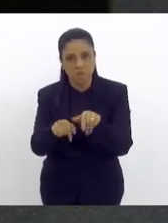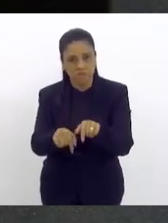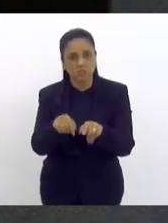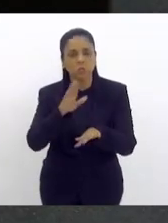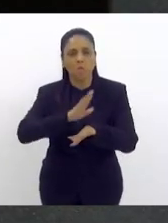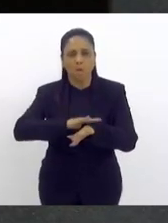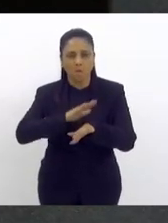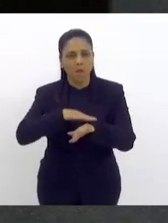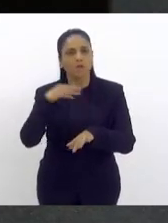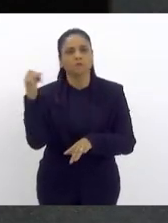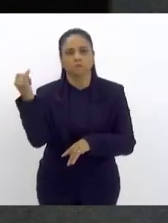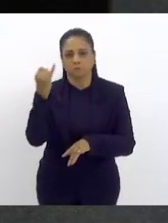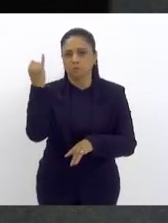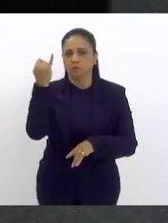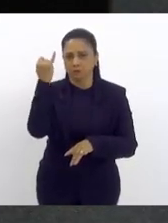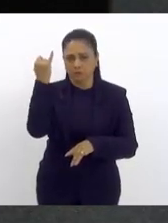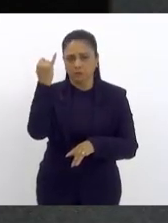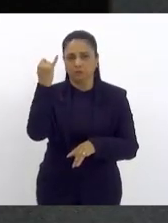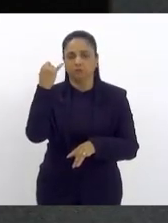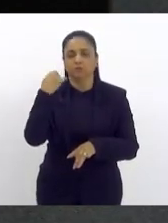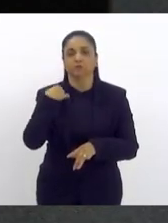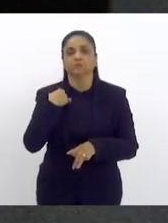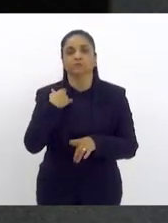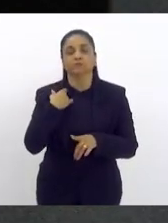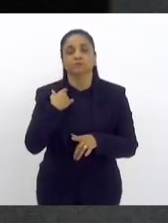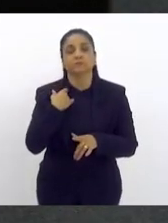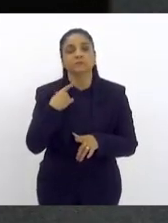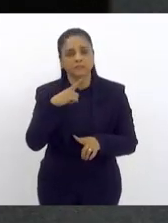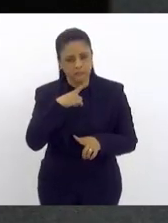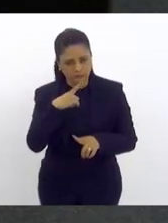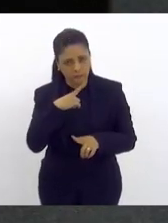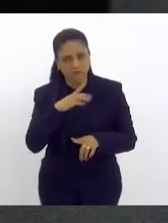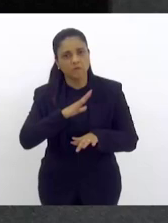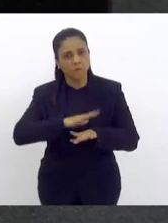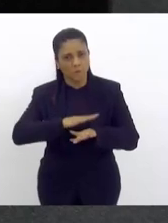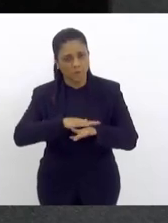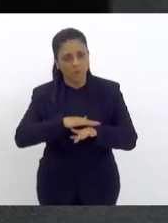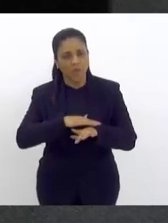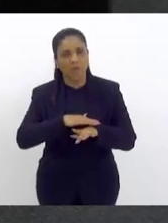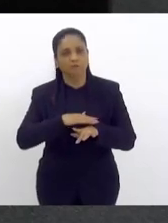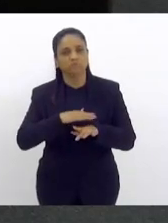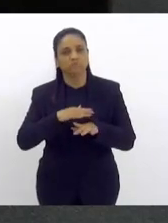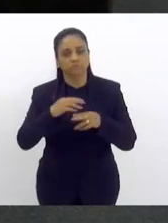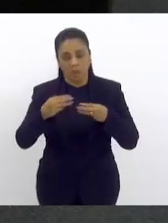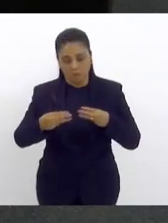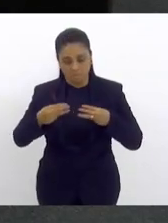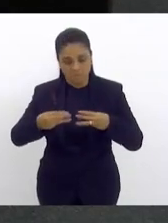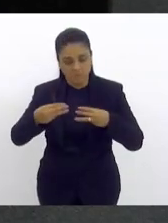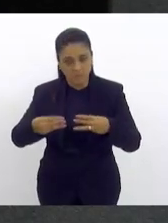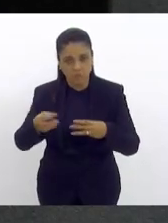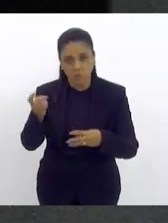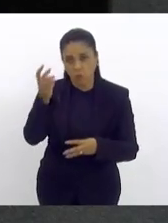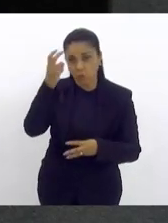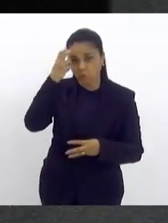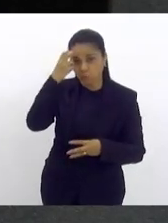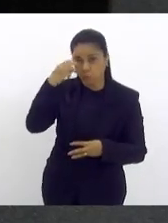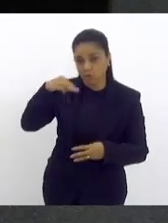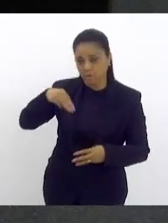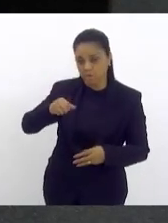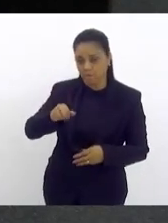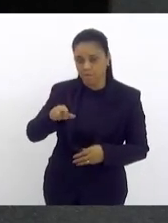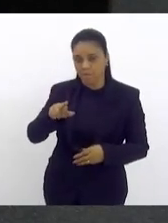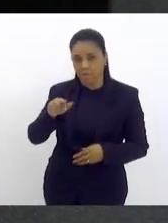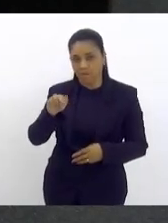e lá assim como em outros momentos foi reafirmado pela ministra da cultura ministra Margarete